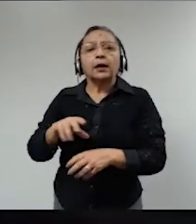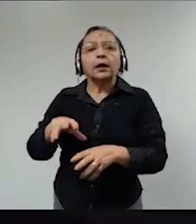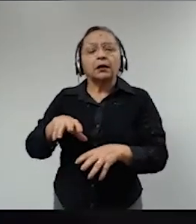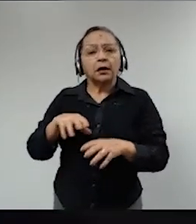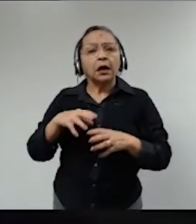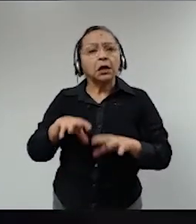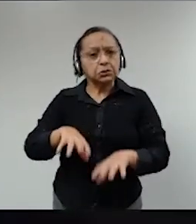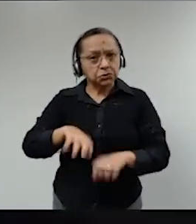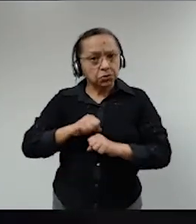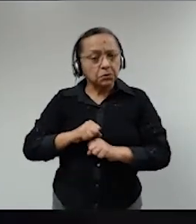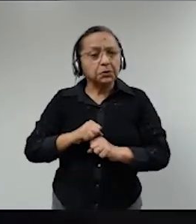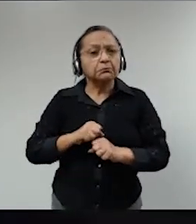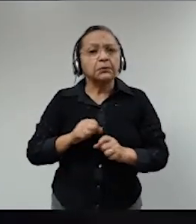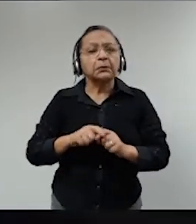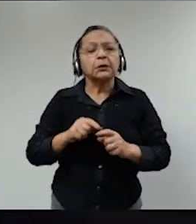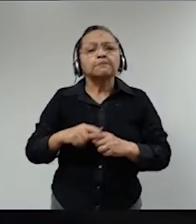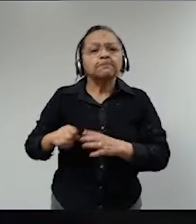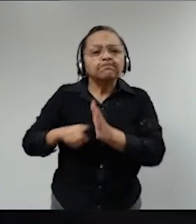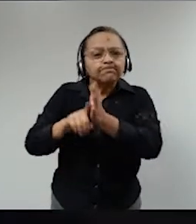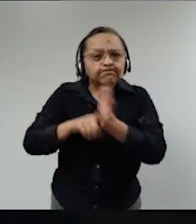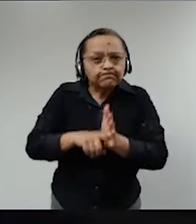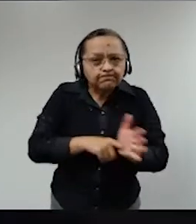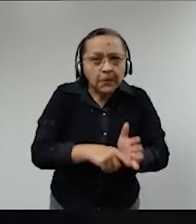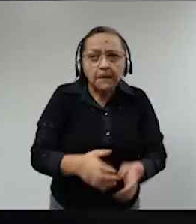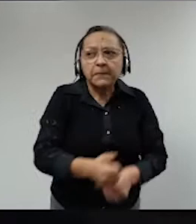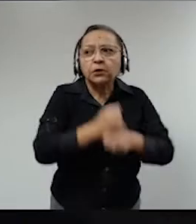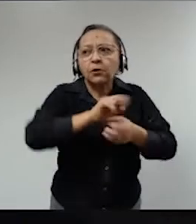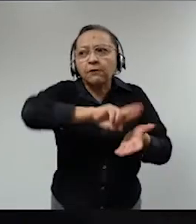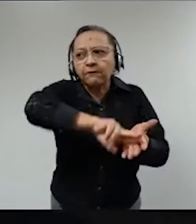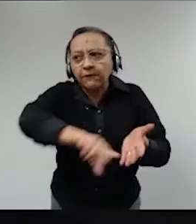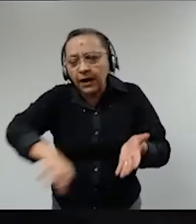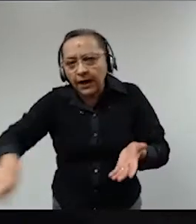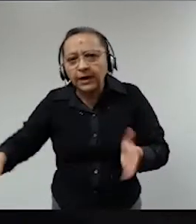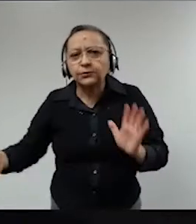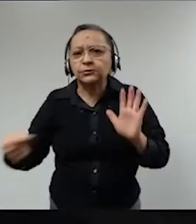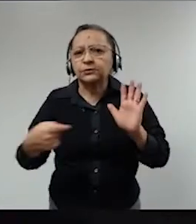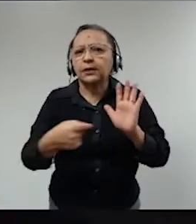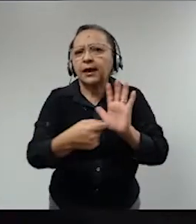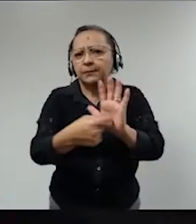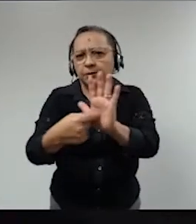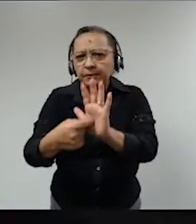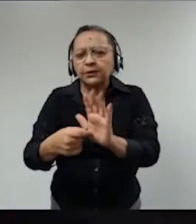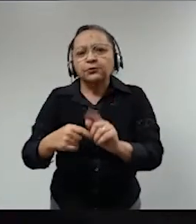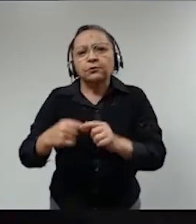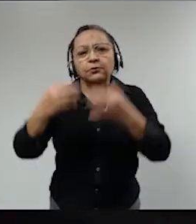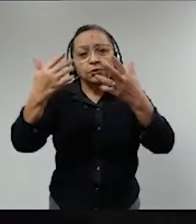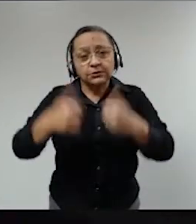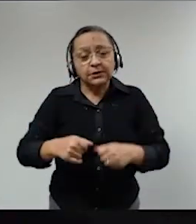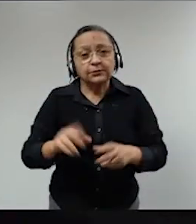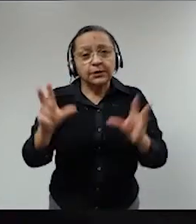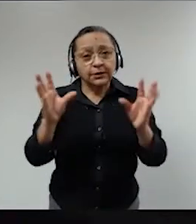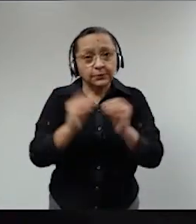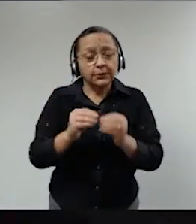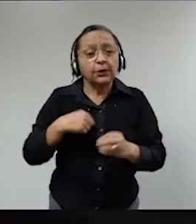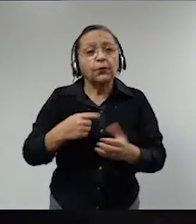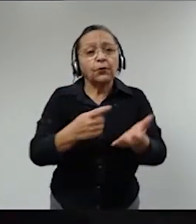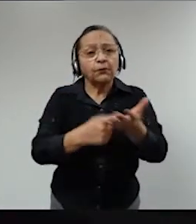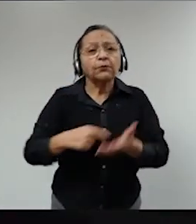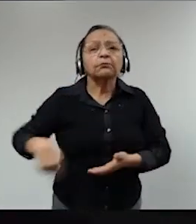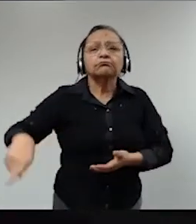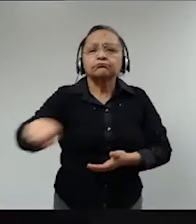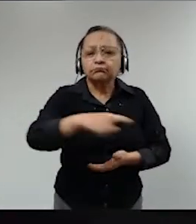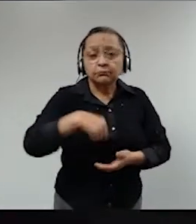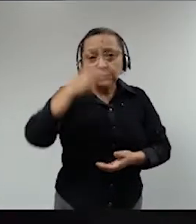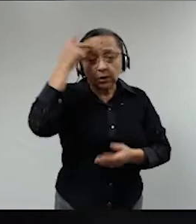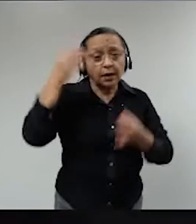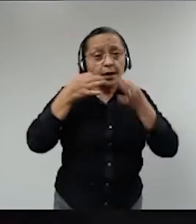referi, é claro, explora melhor vários dos apontamentos que eu estou trazendo aqui de forma bastante resumida. Eu convido a todos aqueles que